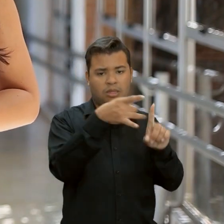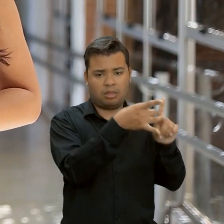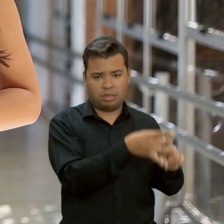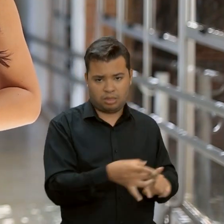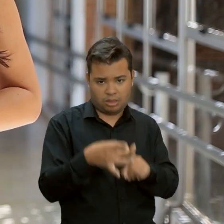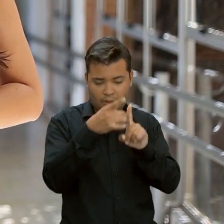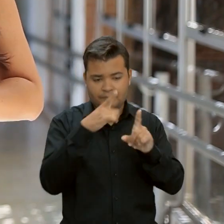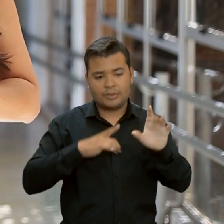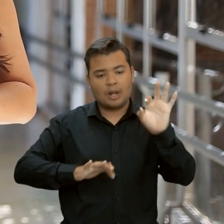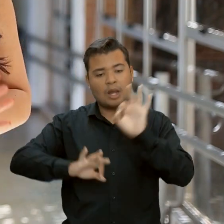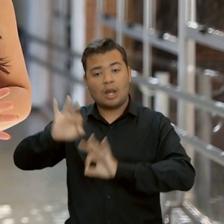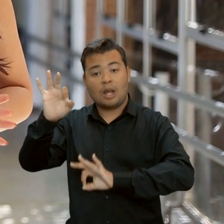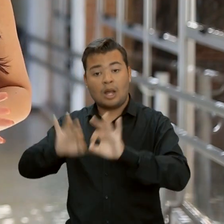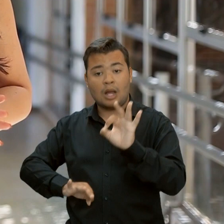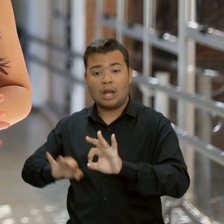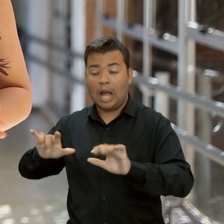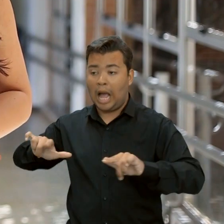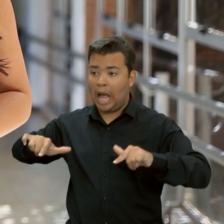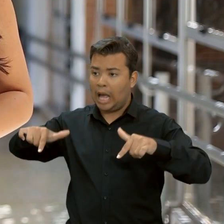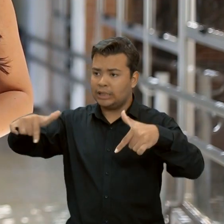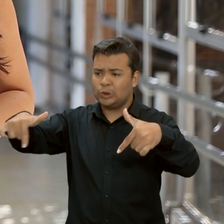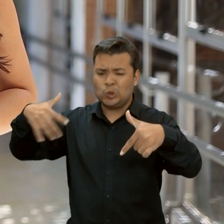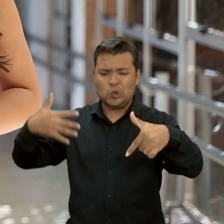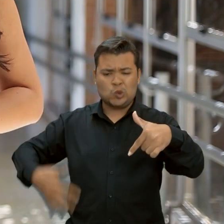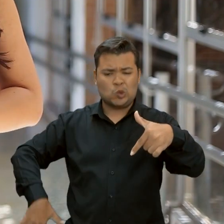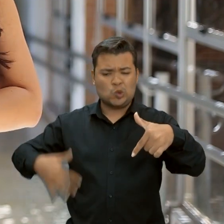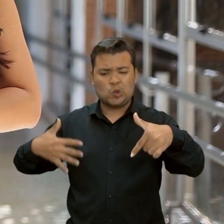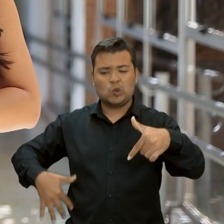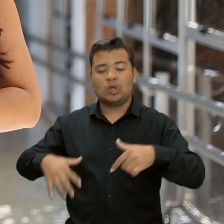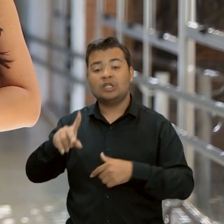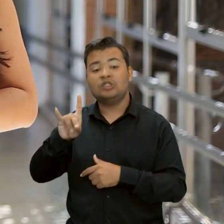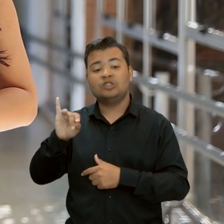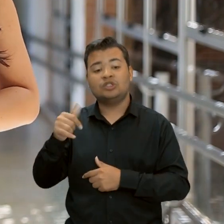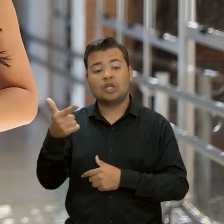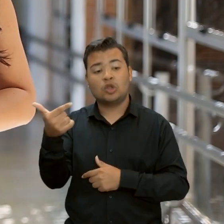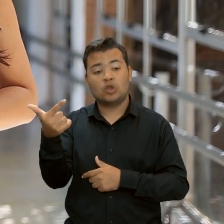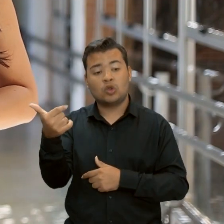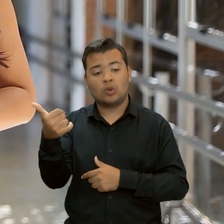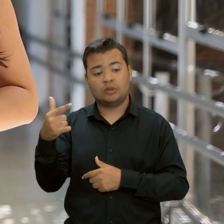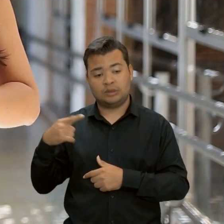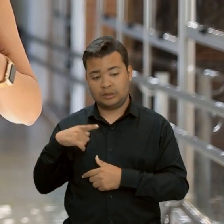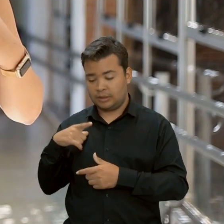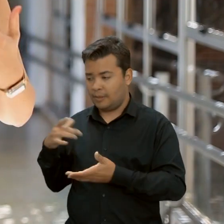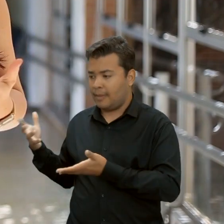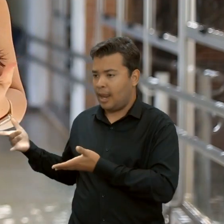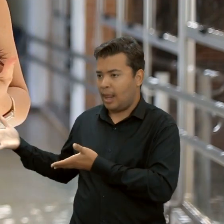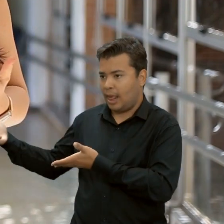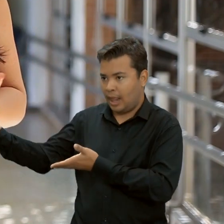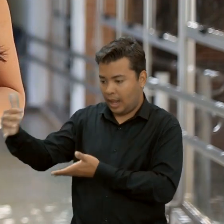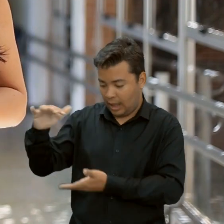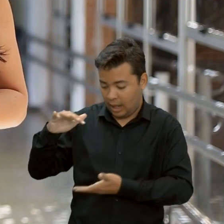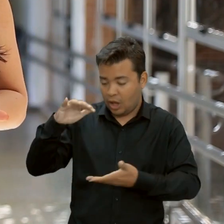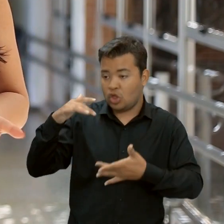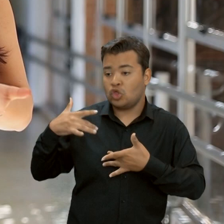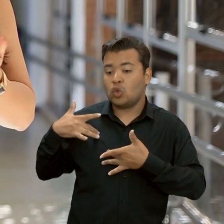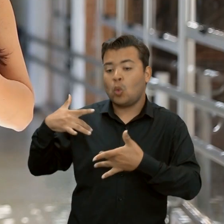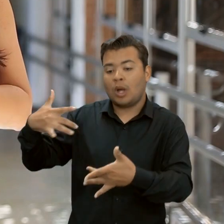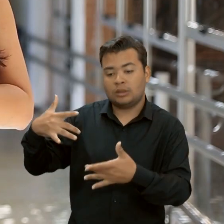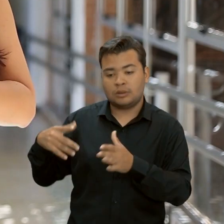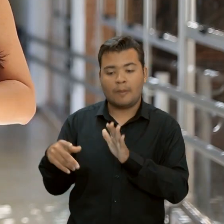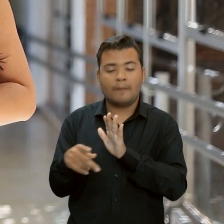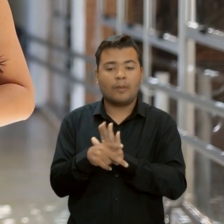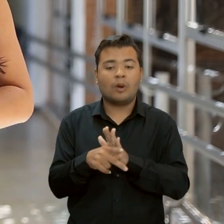vai realizar uma ação muito importante dia 12. Serão entregues as doações arrecadadas por alunos do curso de